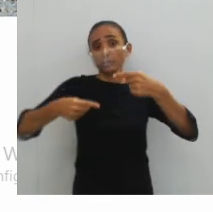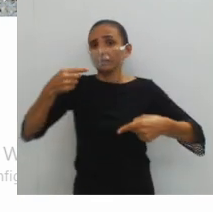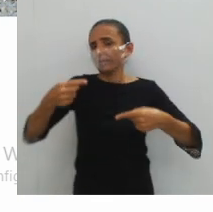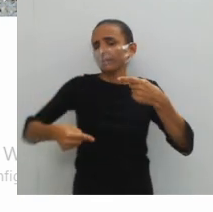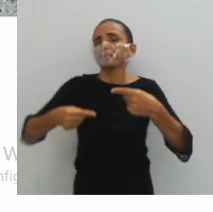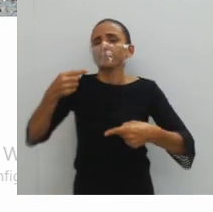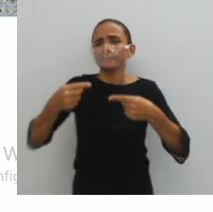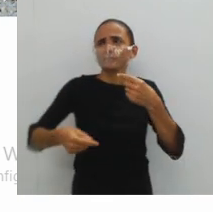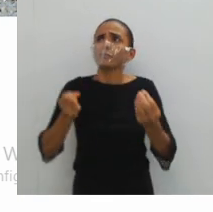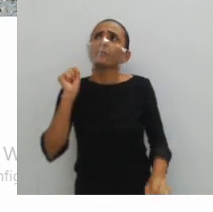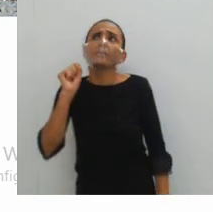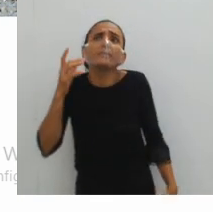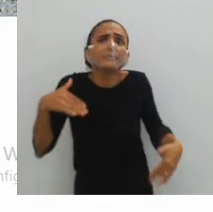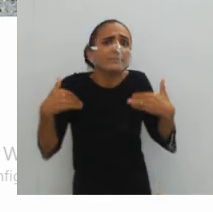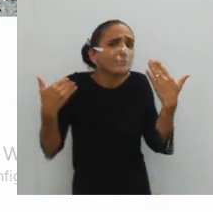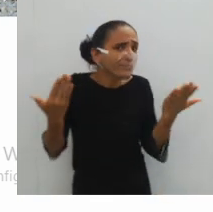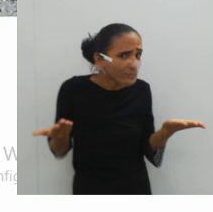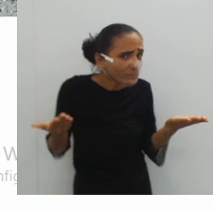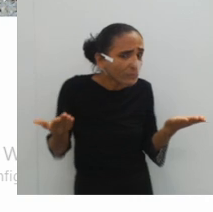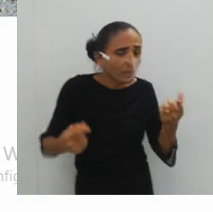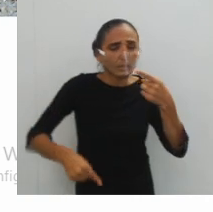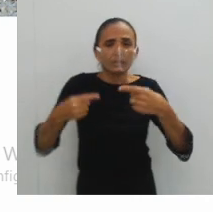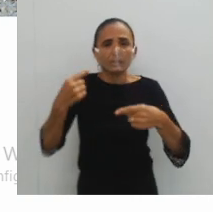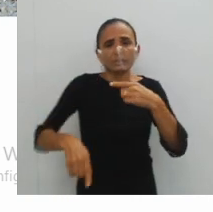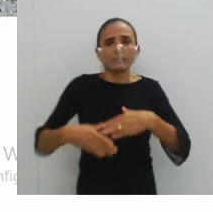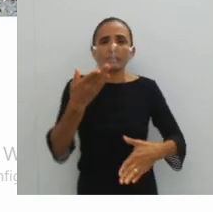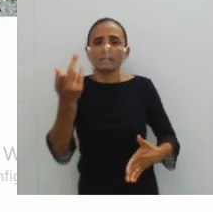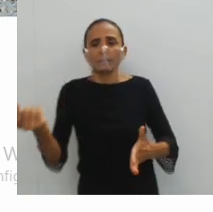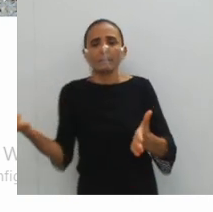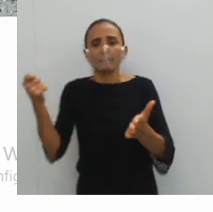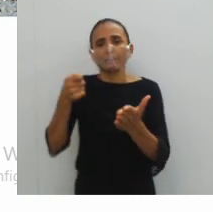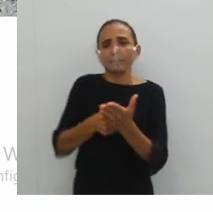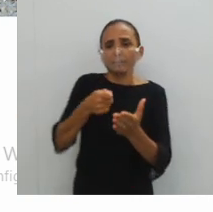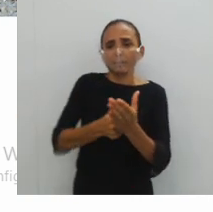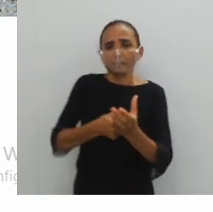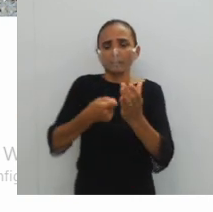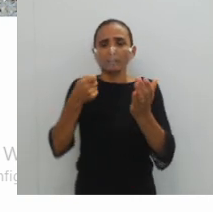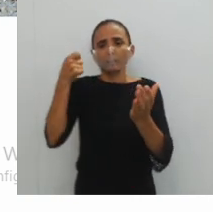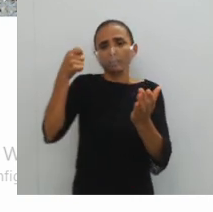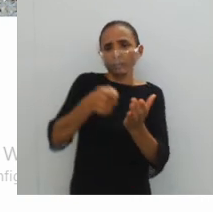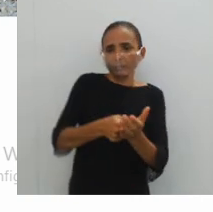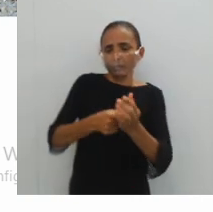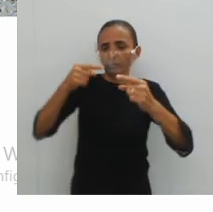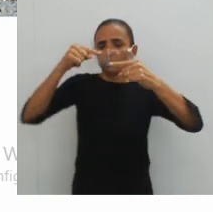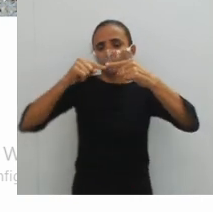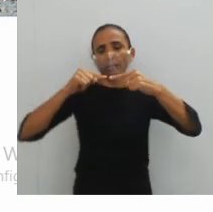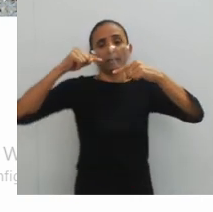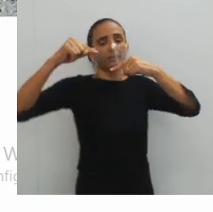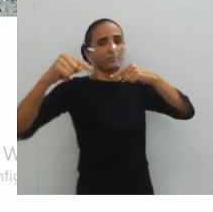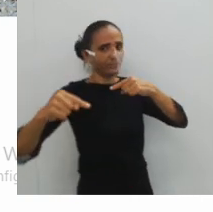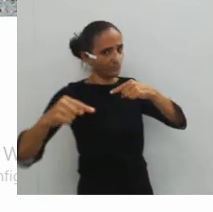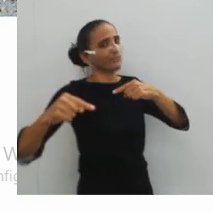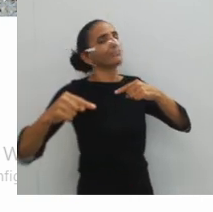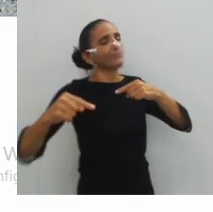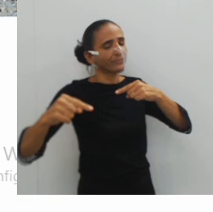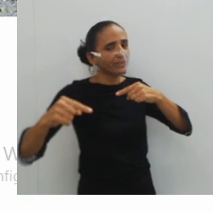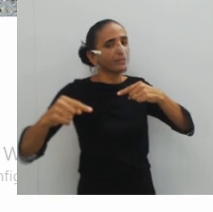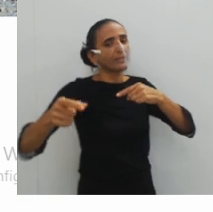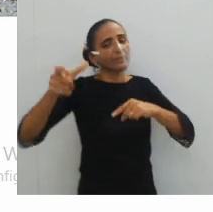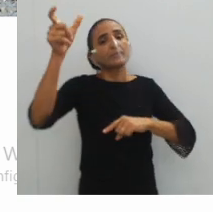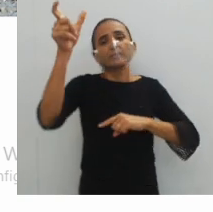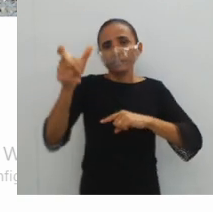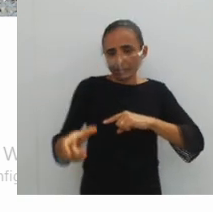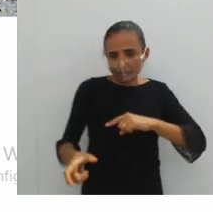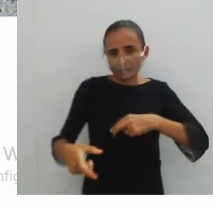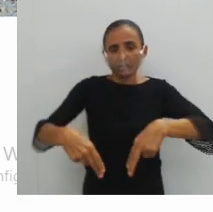ideológicos. Que danada é isso, professor? Se você é um ditador e você opõe, contra ele, esse